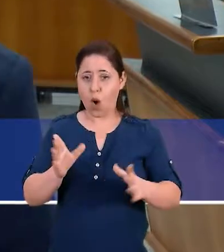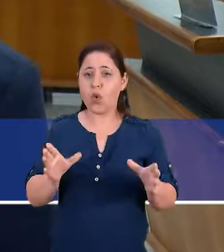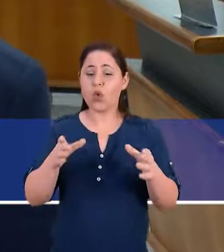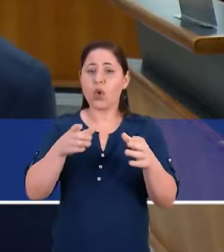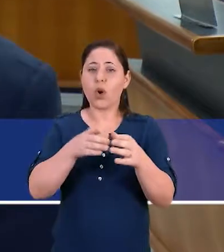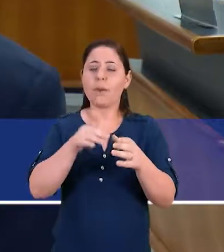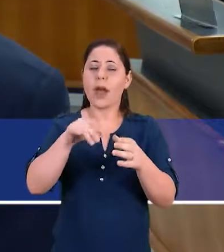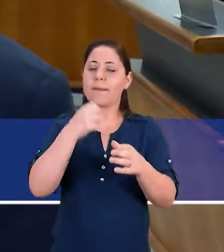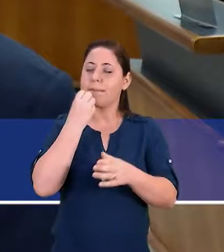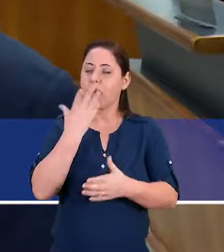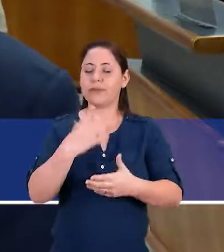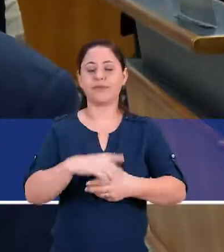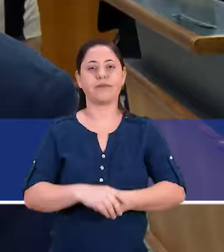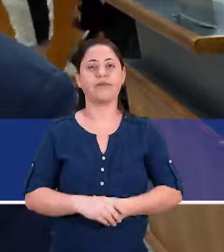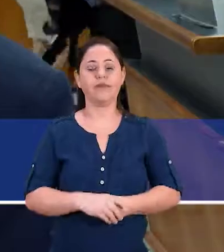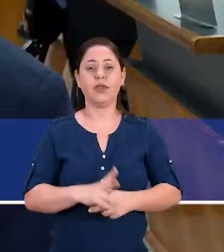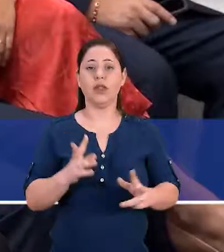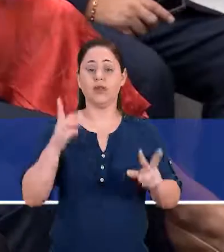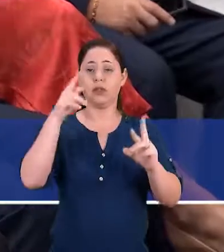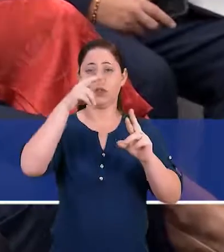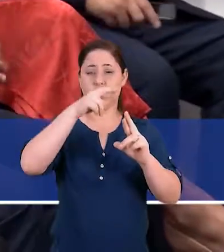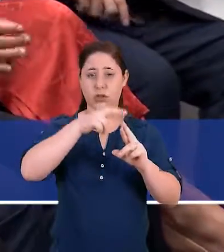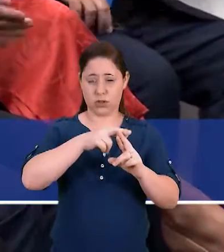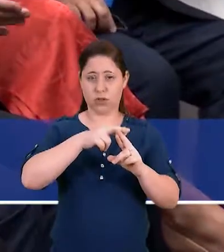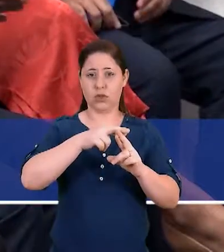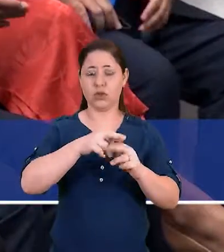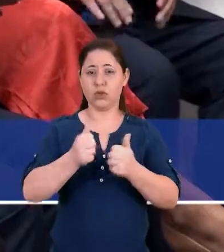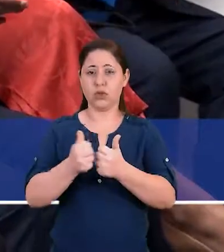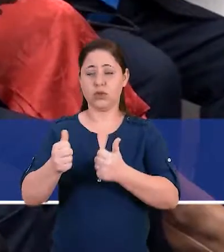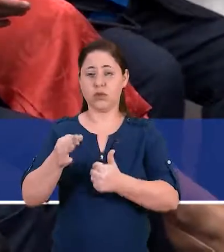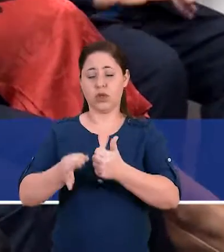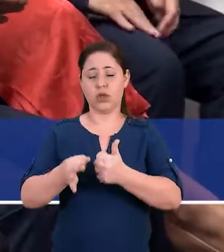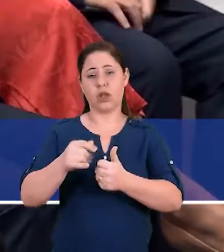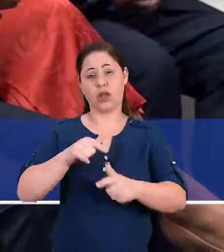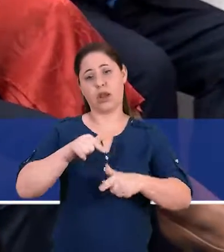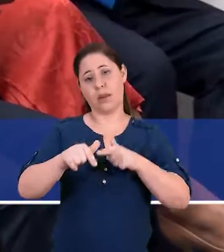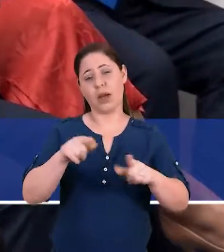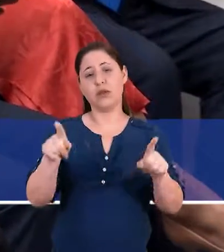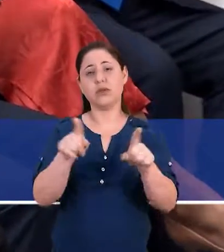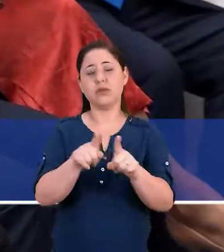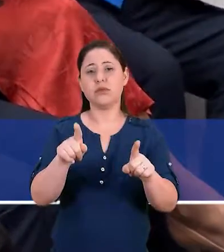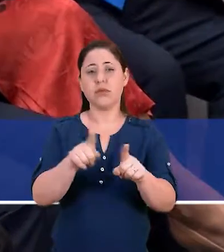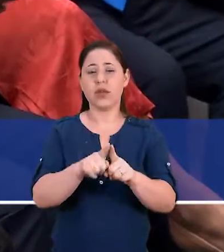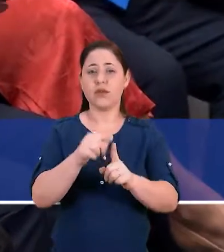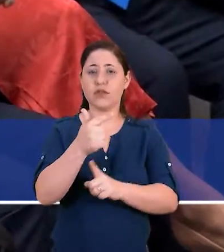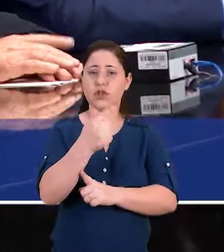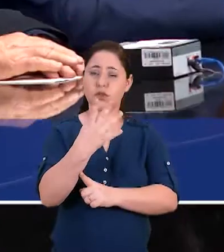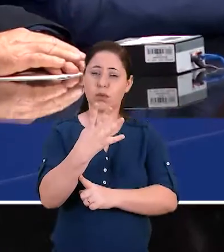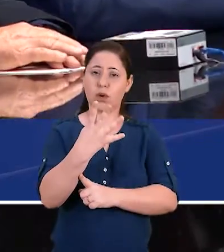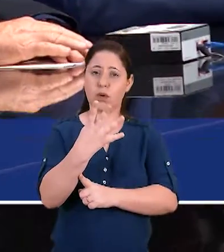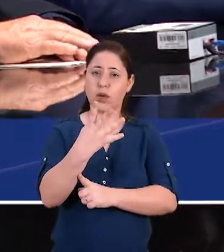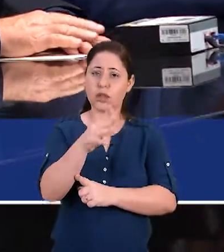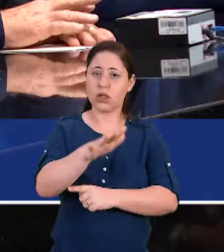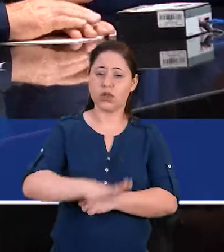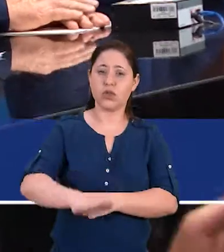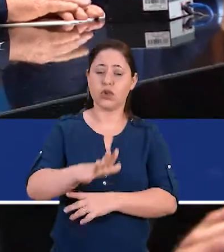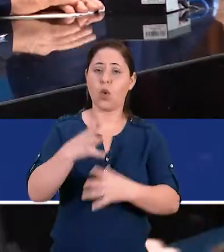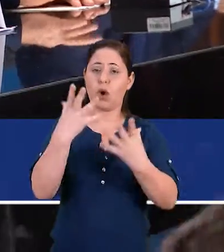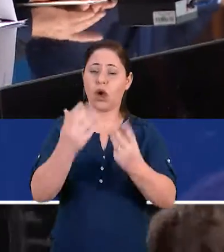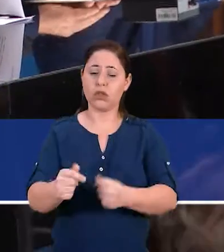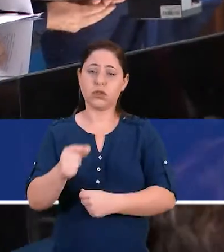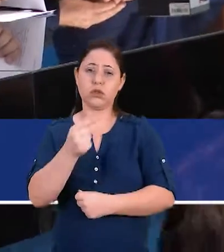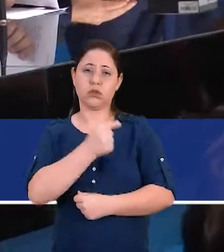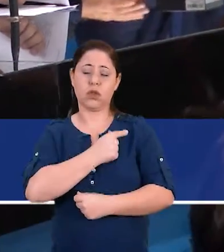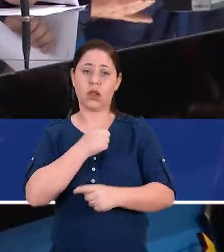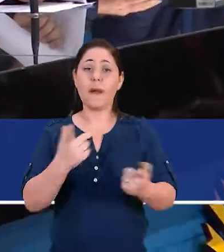a coletividade, é sempre bem-vinda. Representantes do Tribunal Regional do Trabalho, da 24ª Região, além de receberem a